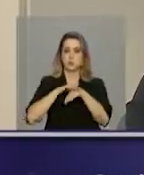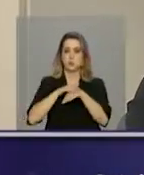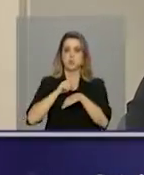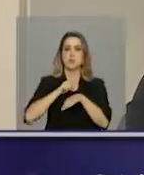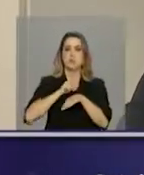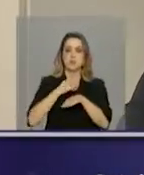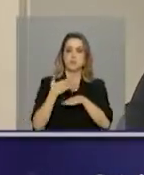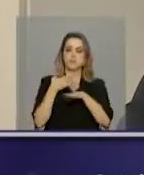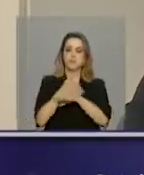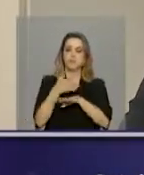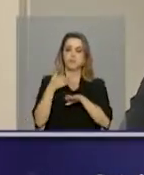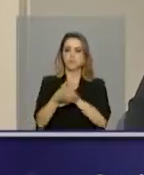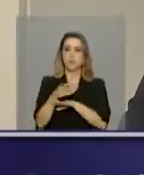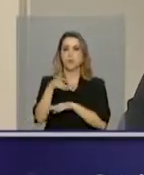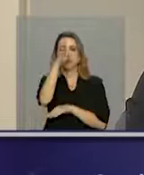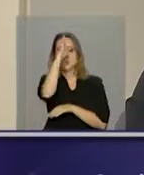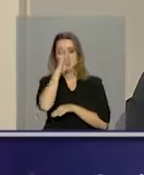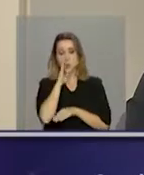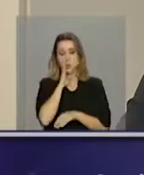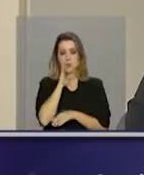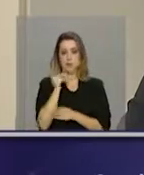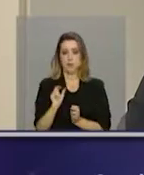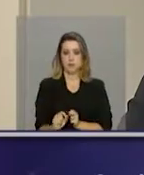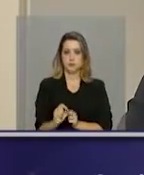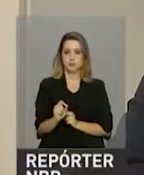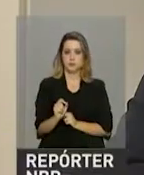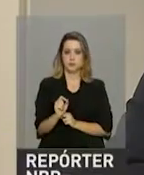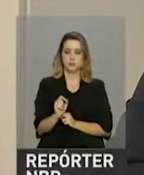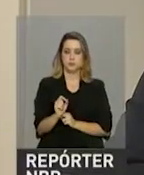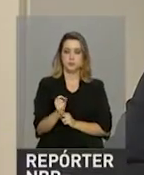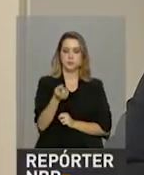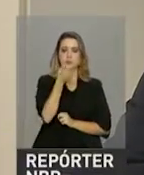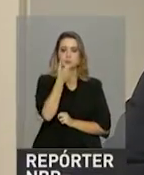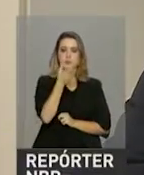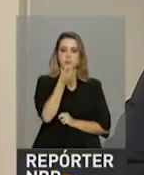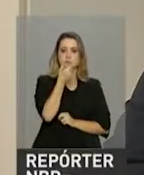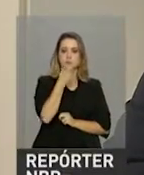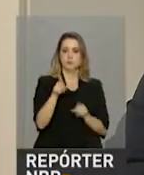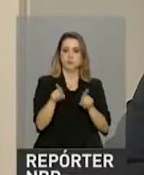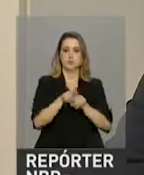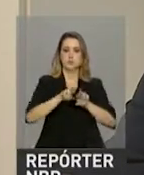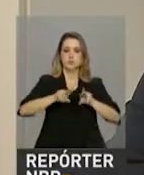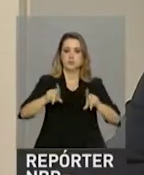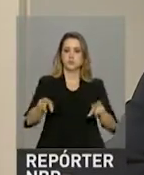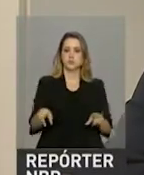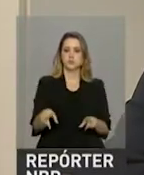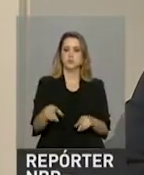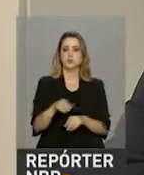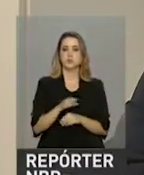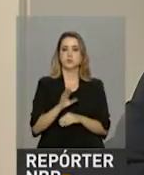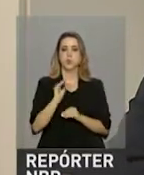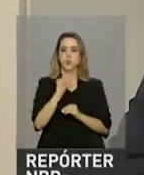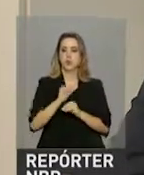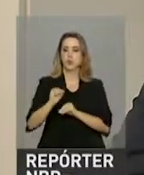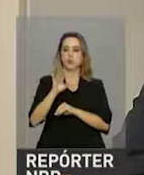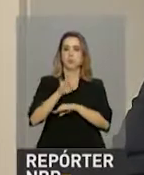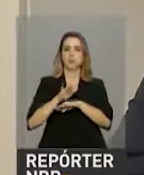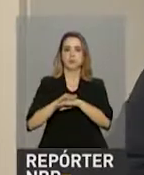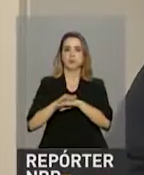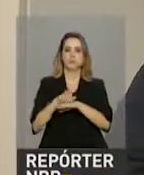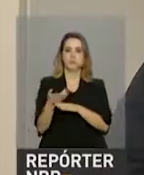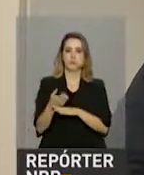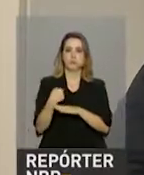aos programas públicos de medicamentos para a doença então o controle